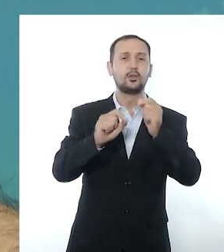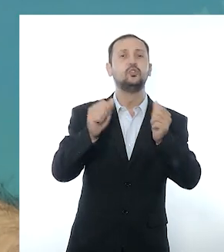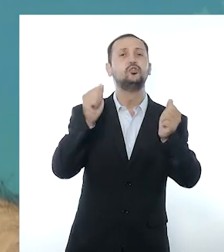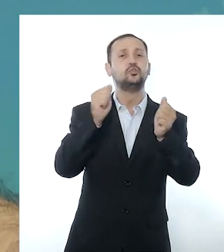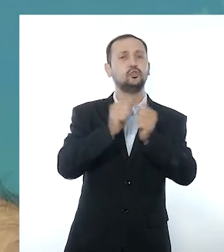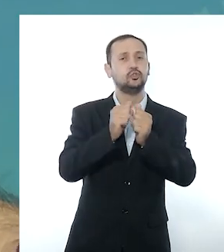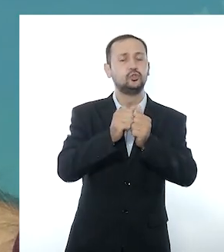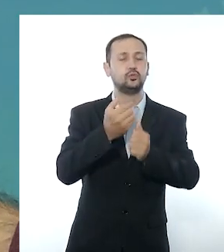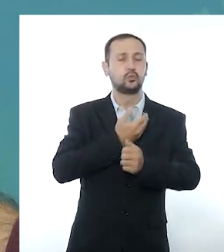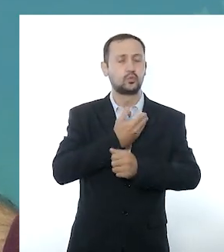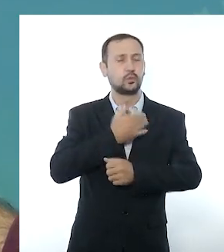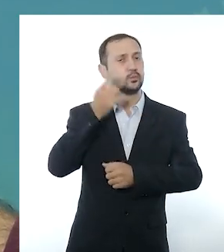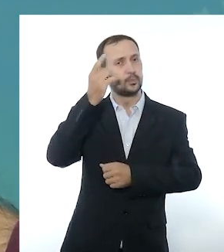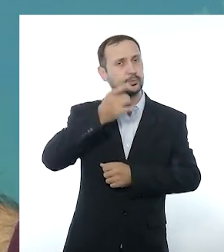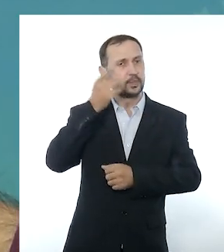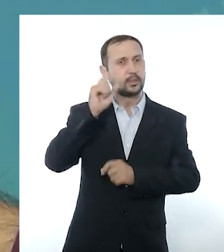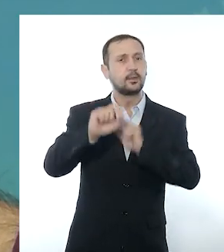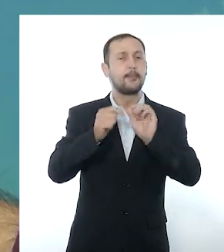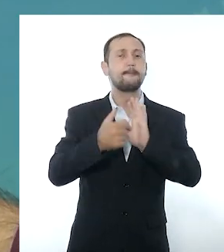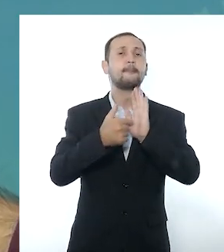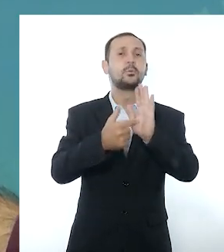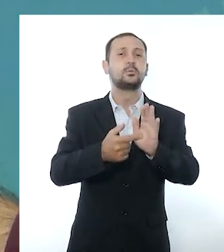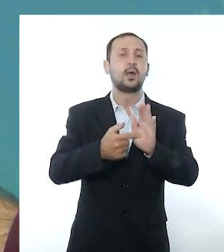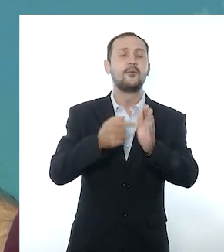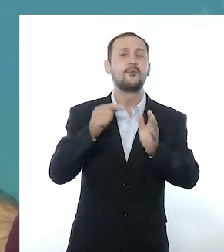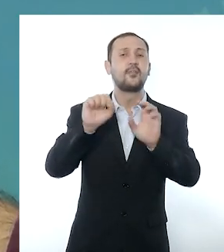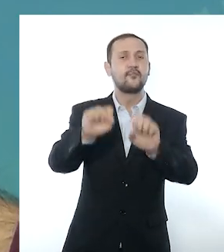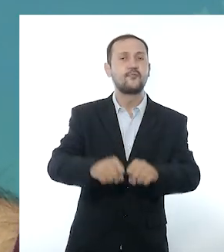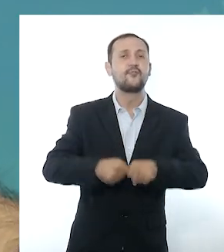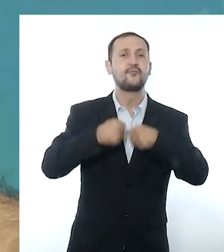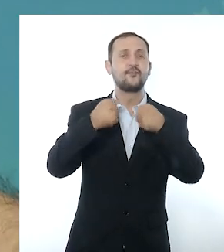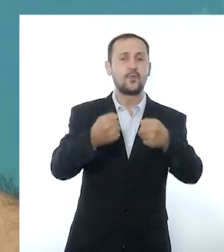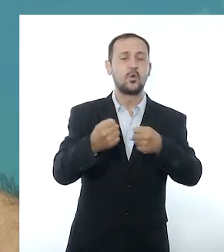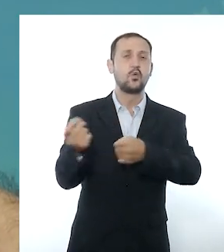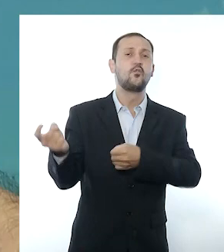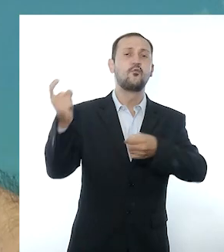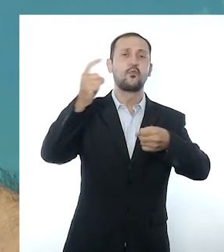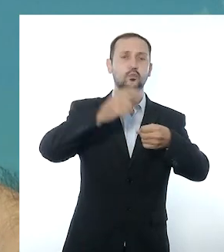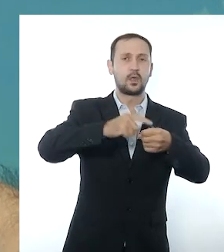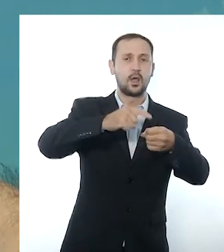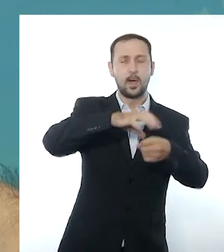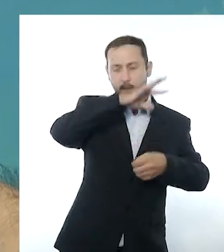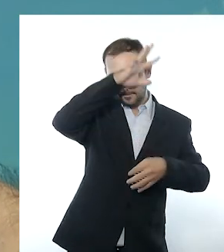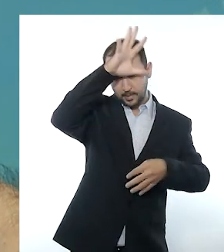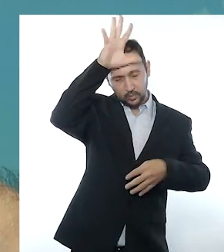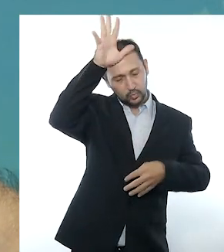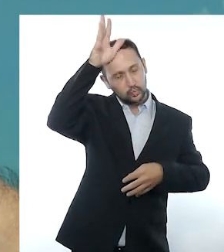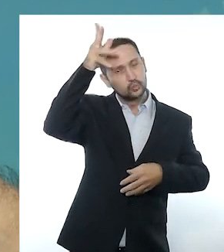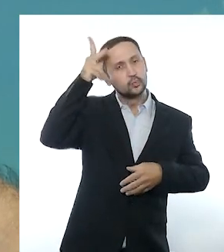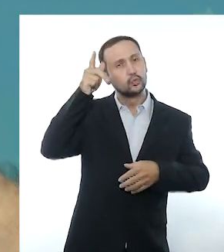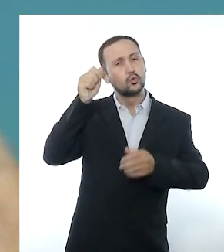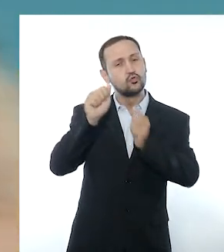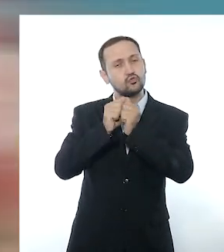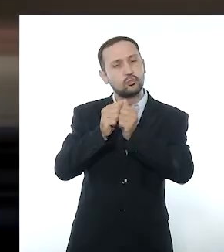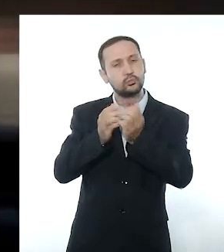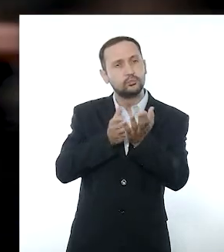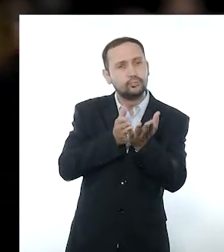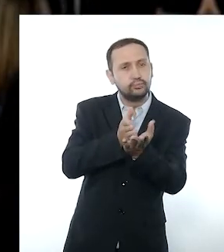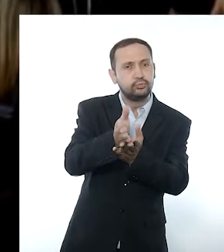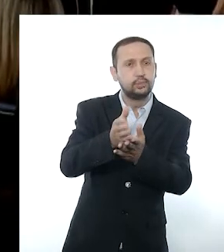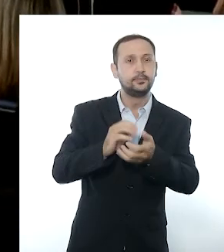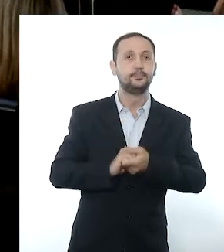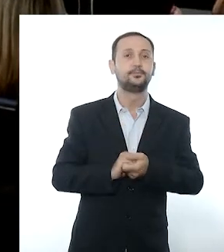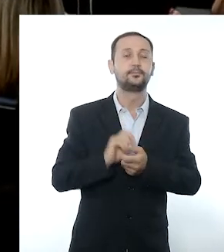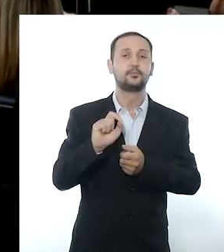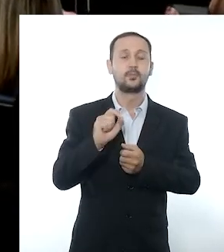nossos colegas, pares, de maneira a fortalecer, a voltar a colocar Mato Grosso do Sul nos trilhos. Com